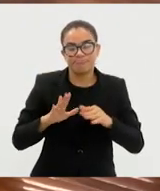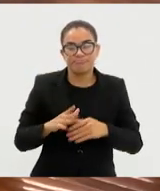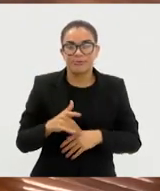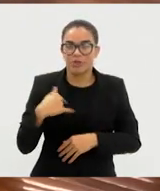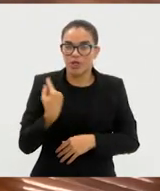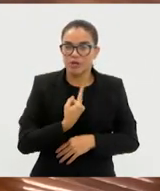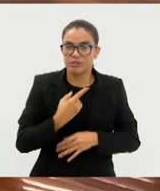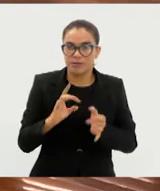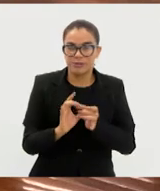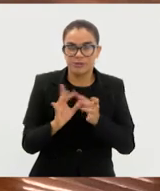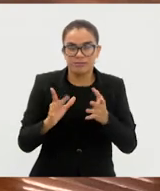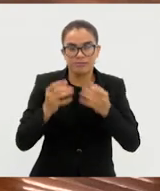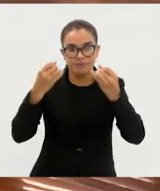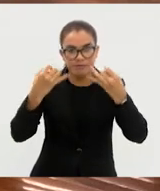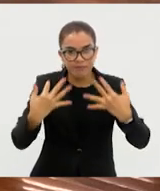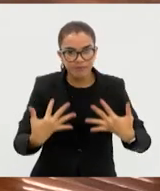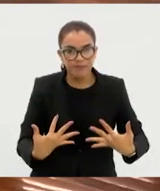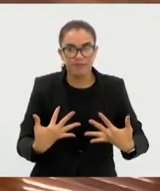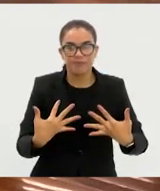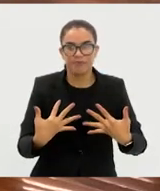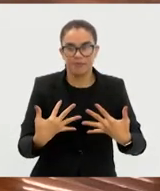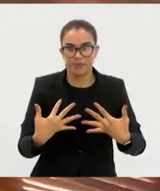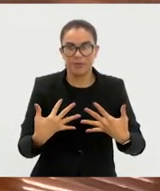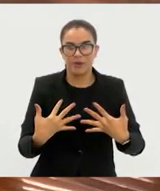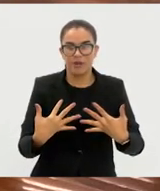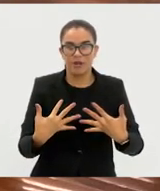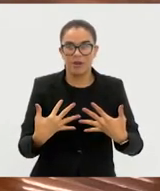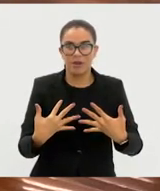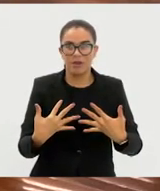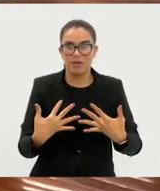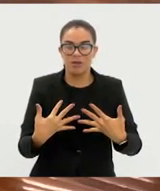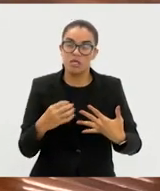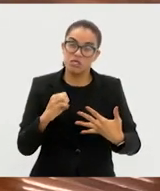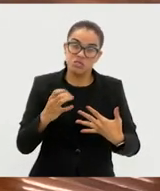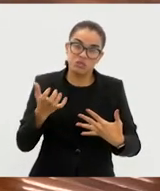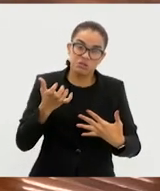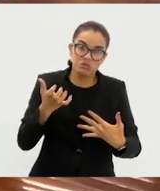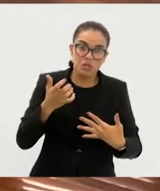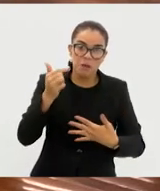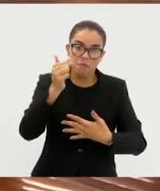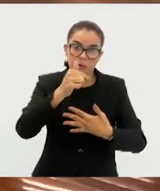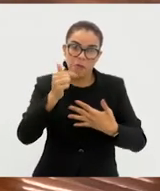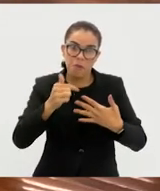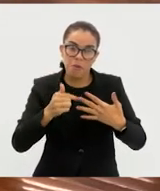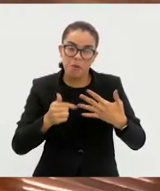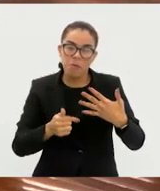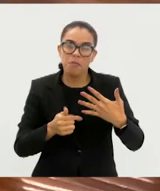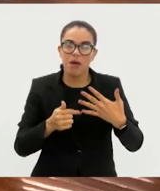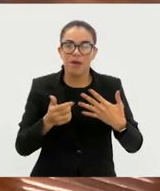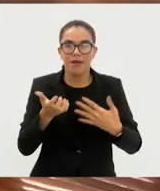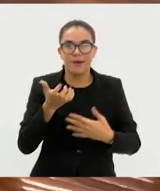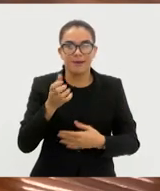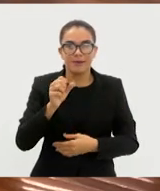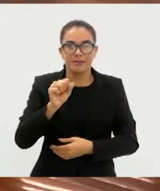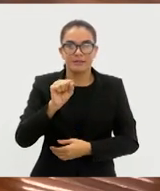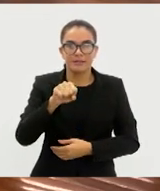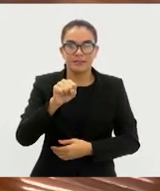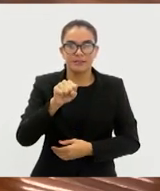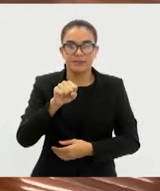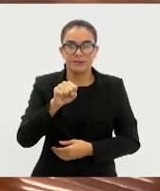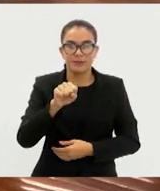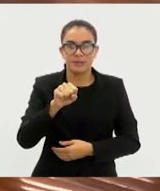poder esclarecer, prestar, voltar a algum ponto aí a critério da participantes. Eu